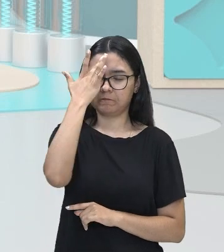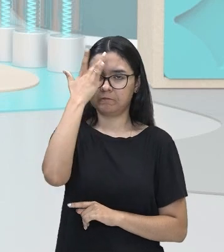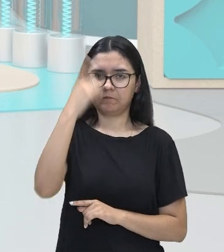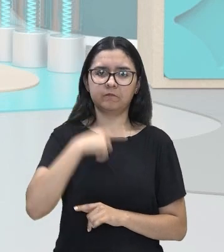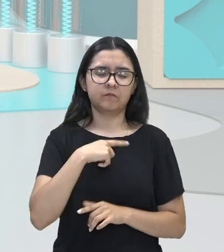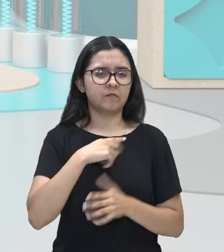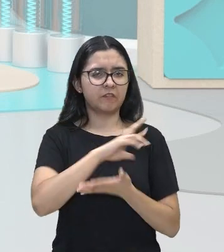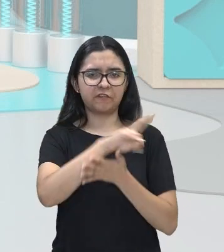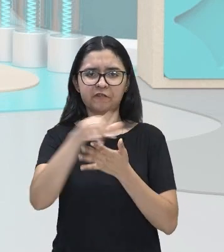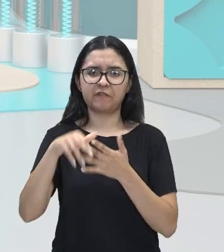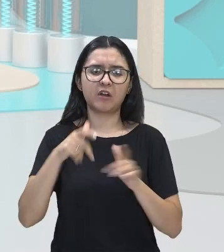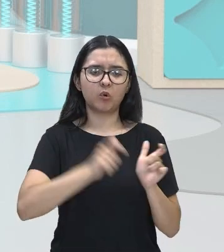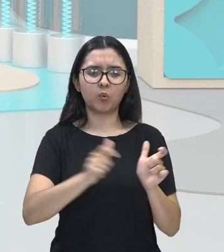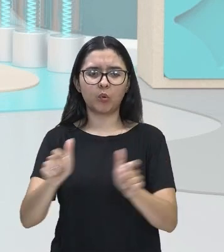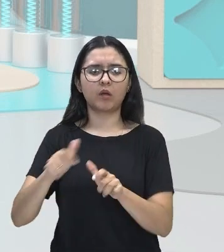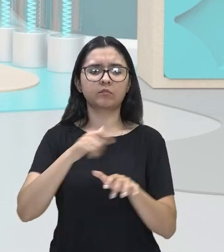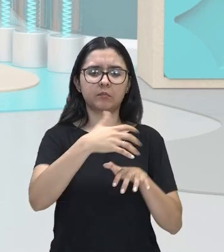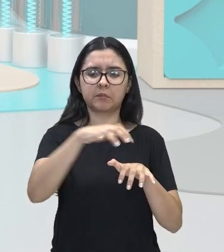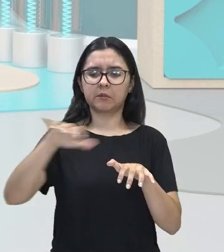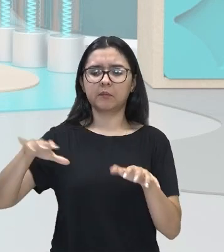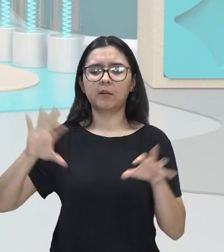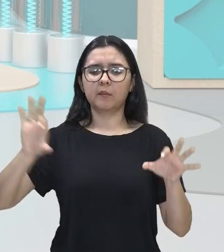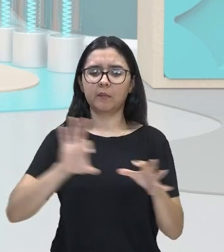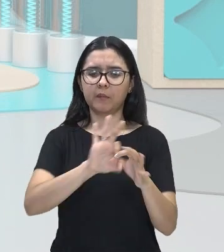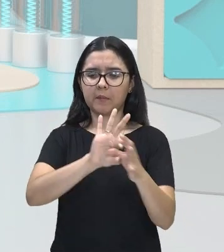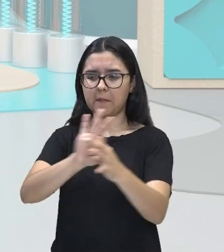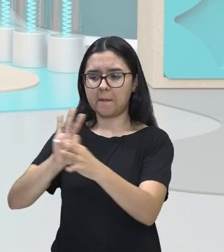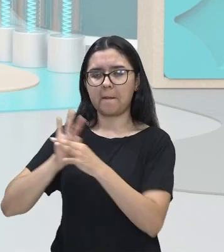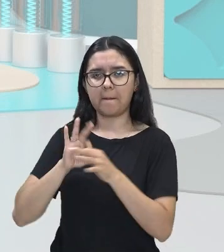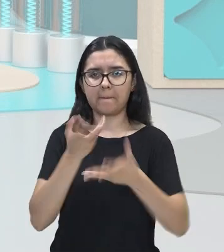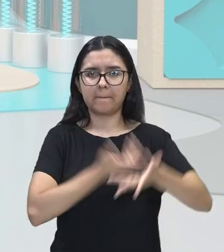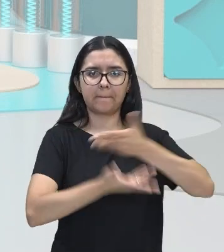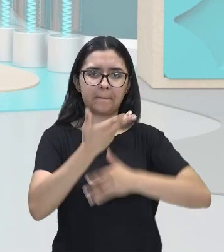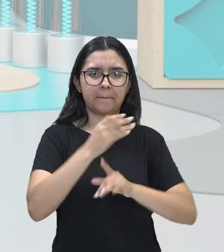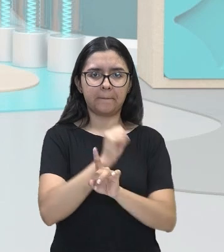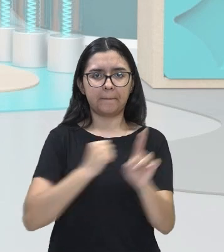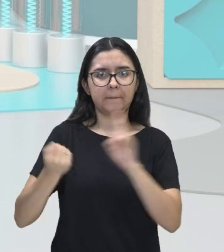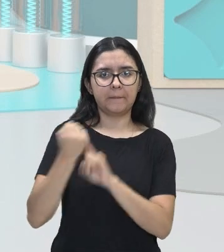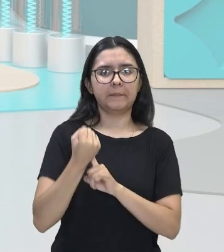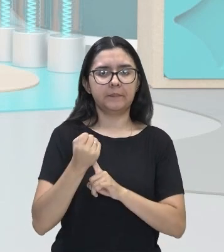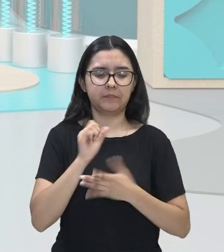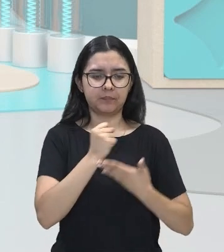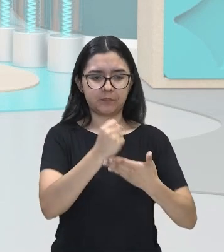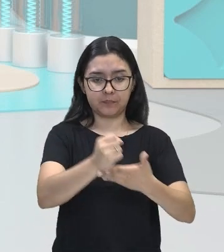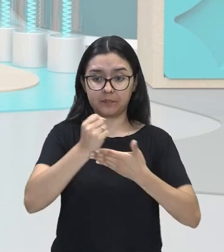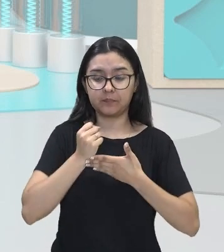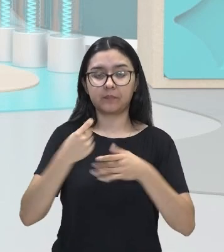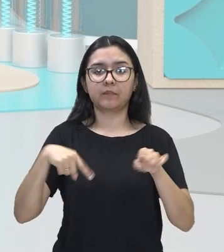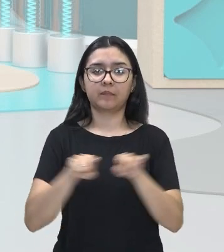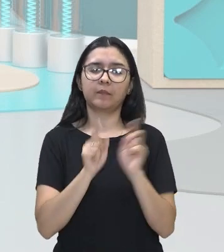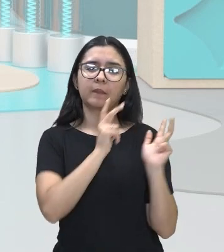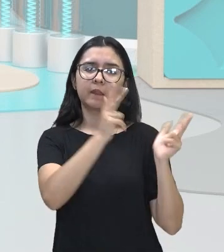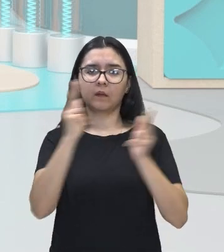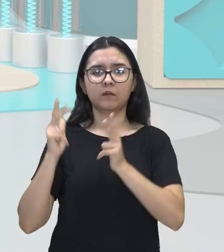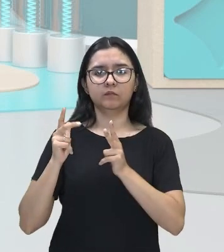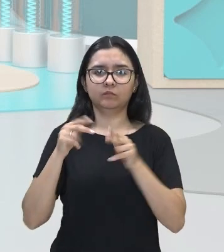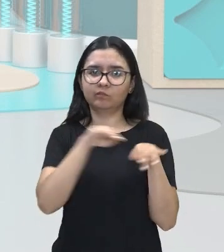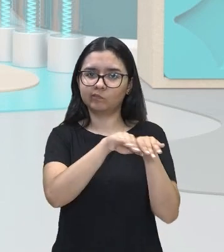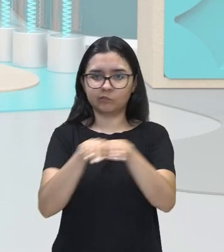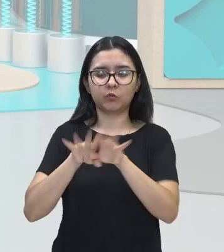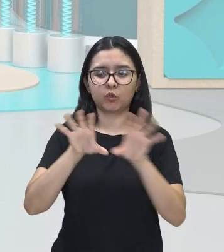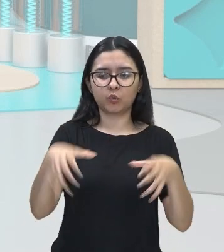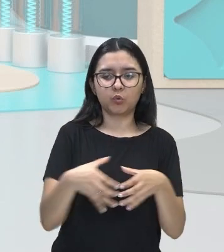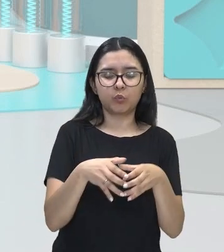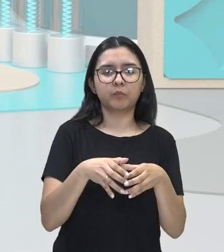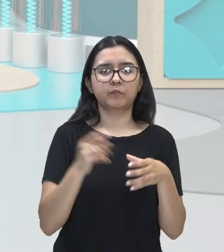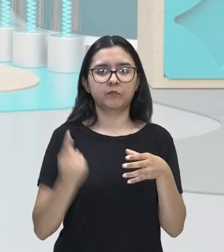diversas origens. Ela promove a interação social, a cooperação e o entretenimento mútuo, tanto entre o